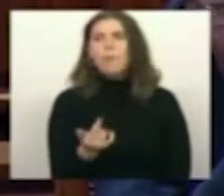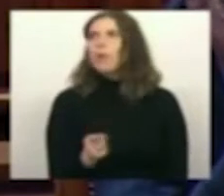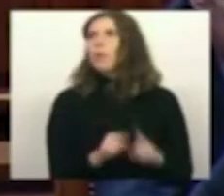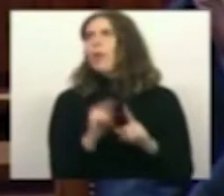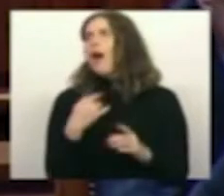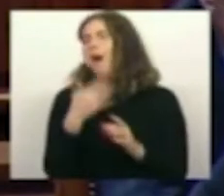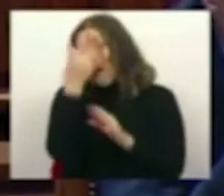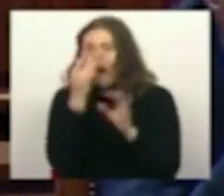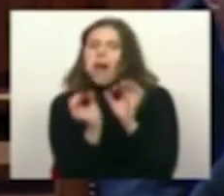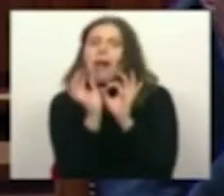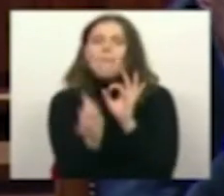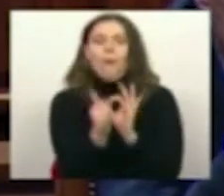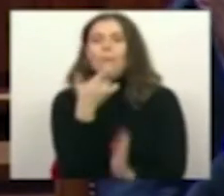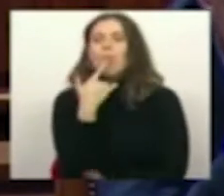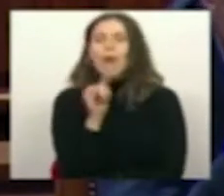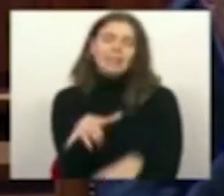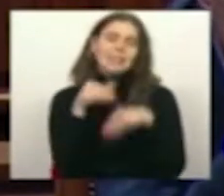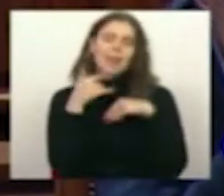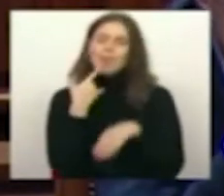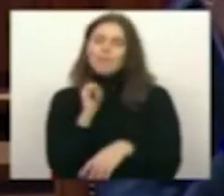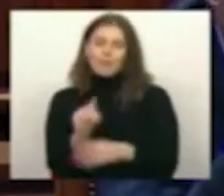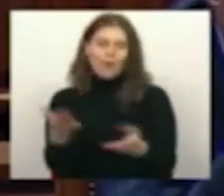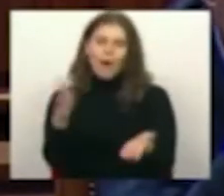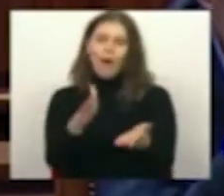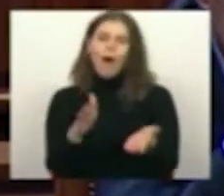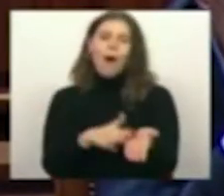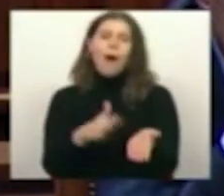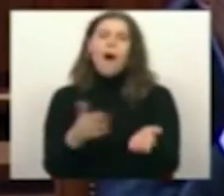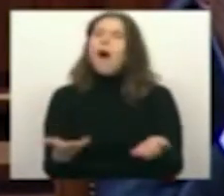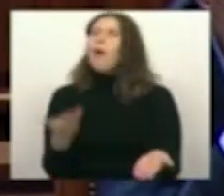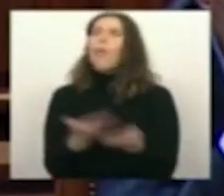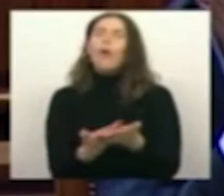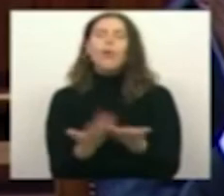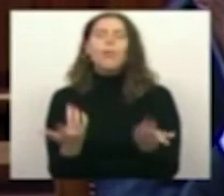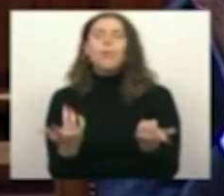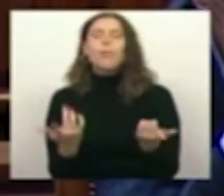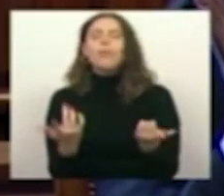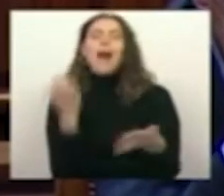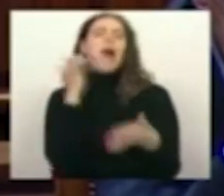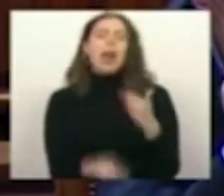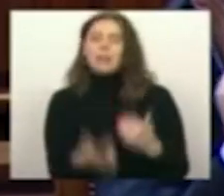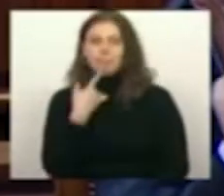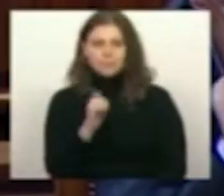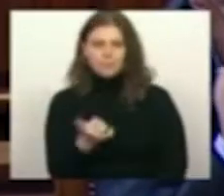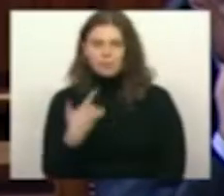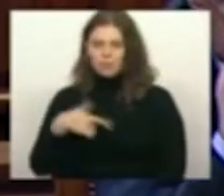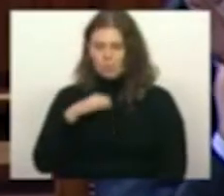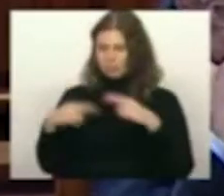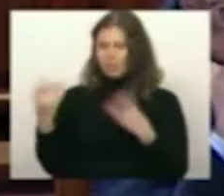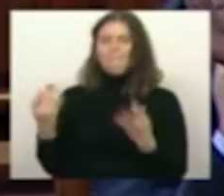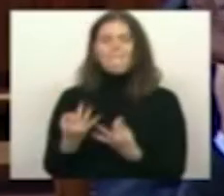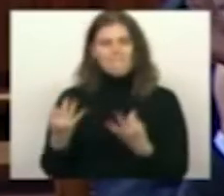boa conselheira e, por isso, não podemos aceitar um acordo a qualquer tempo, a qualquer preço. Nós somos